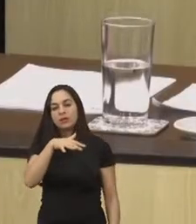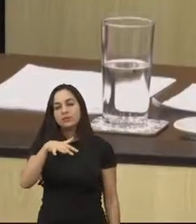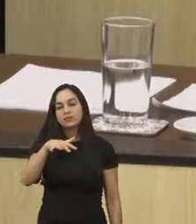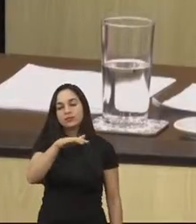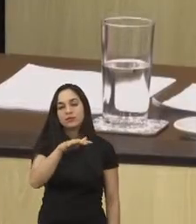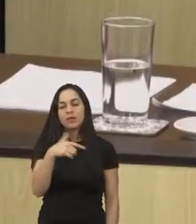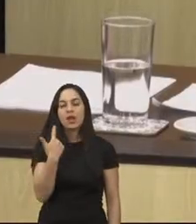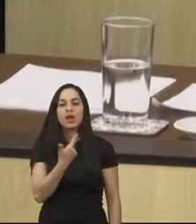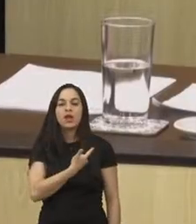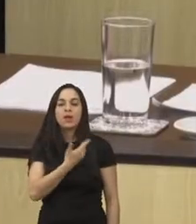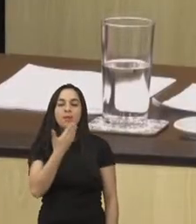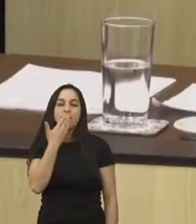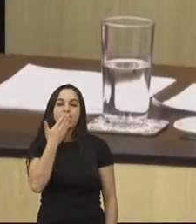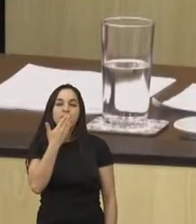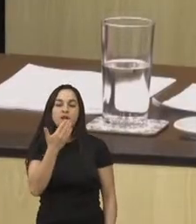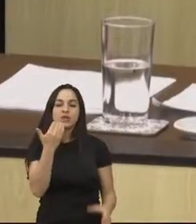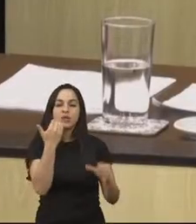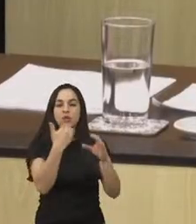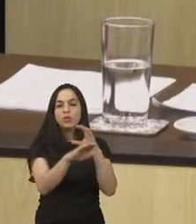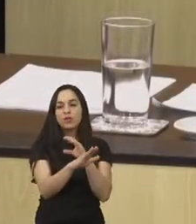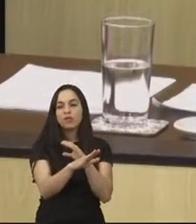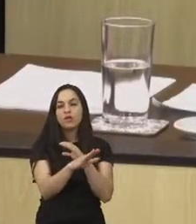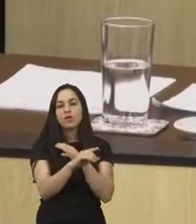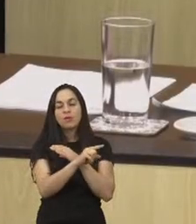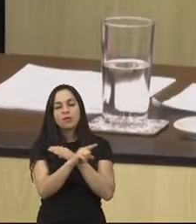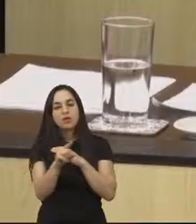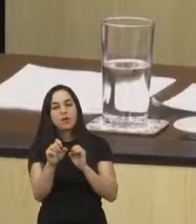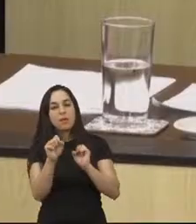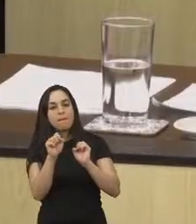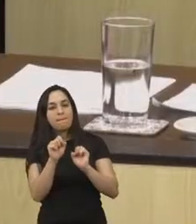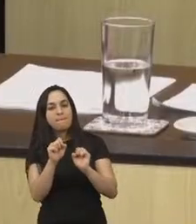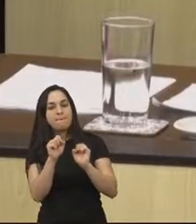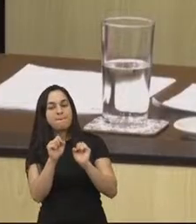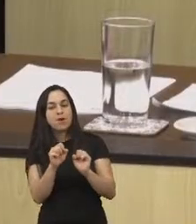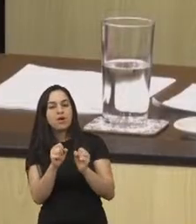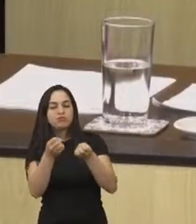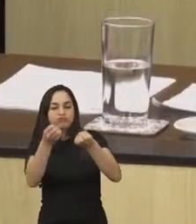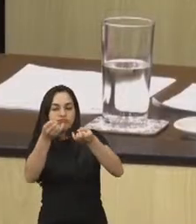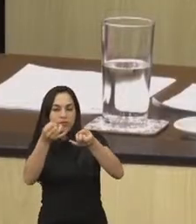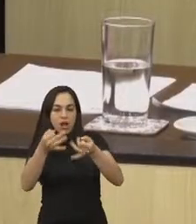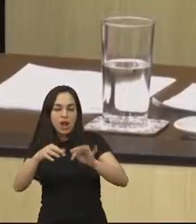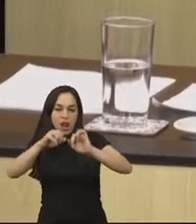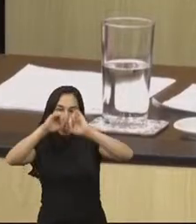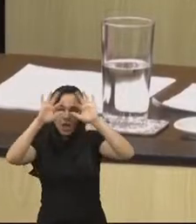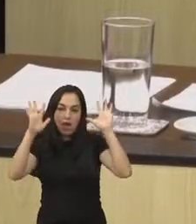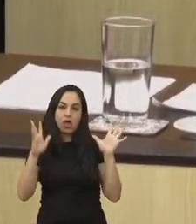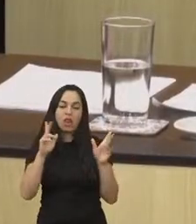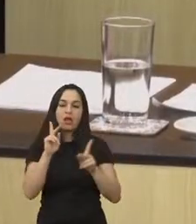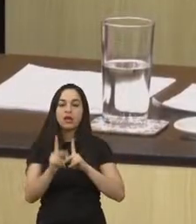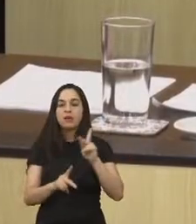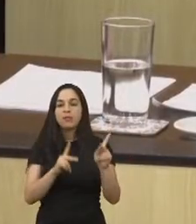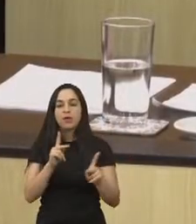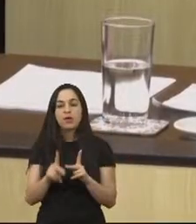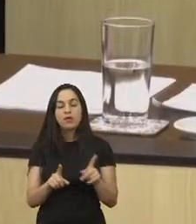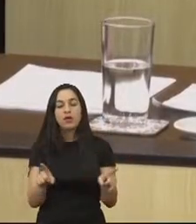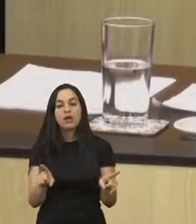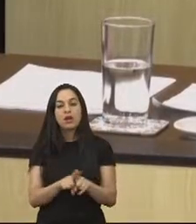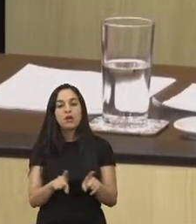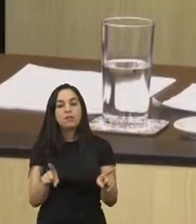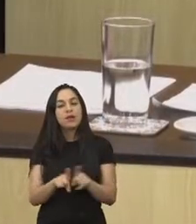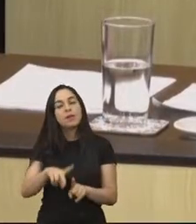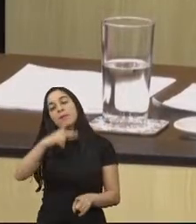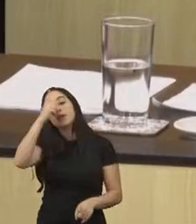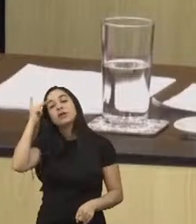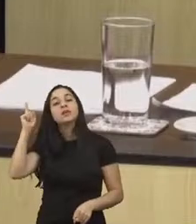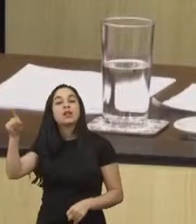ainda o envio deste levantamento para que possamos prestar os devidos esclarecimentos à população. Além de moradores que nos